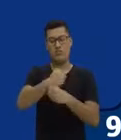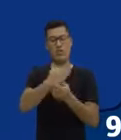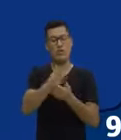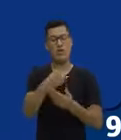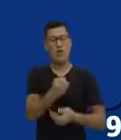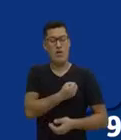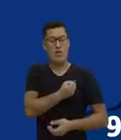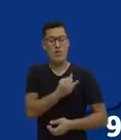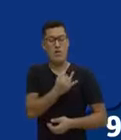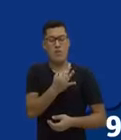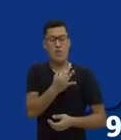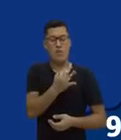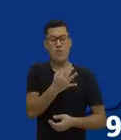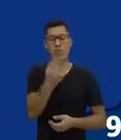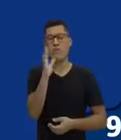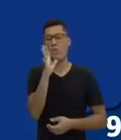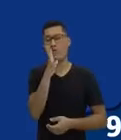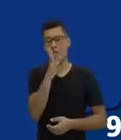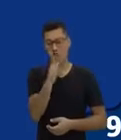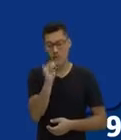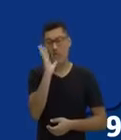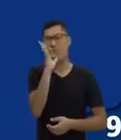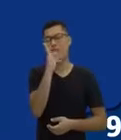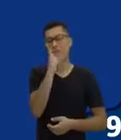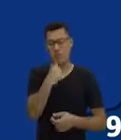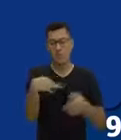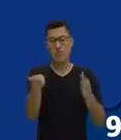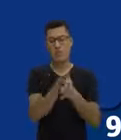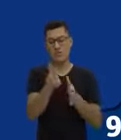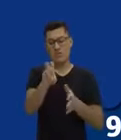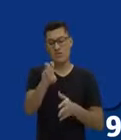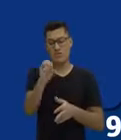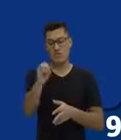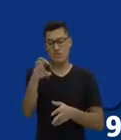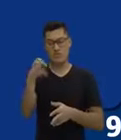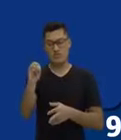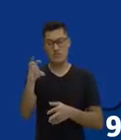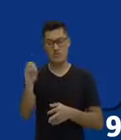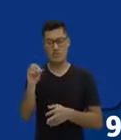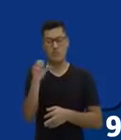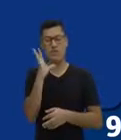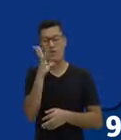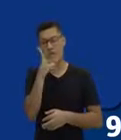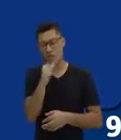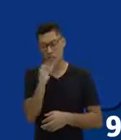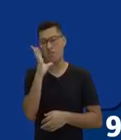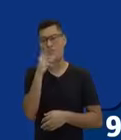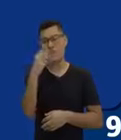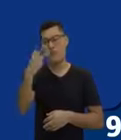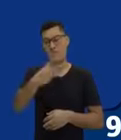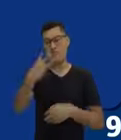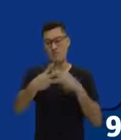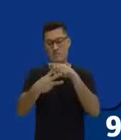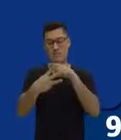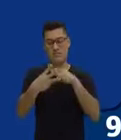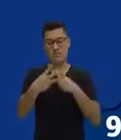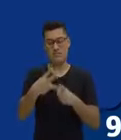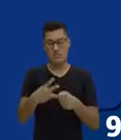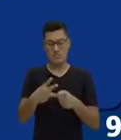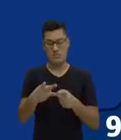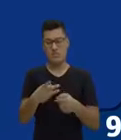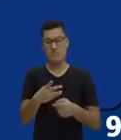quantos anos demoraram para chegar em 5 toneladas? Demoraram 3 anos. Não é isso,